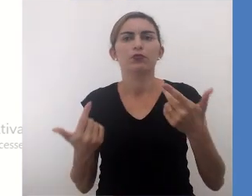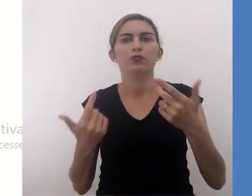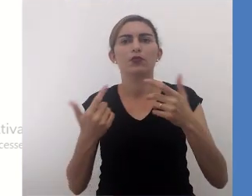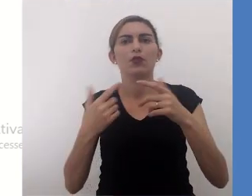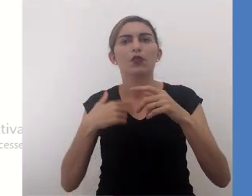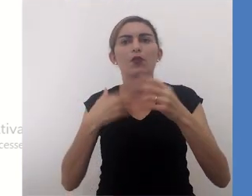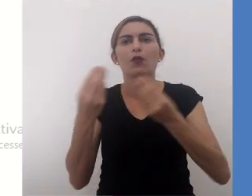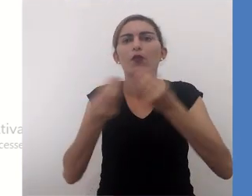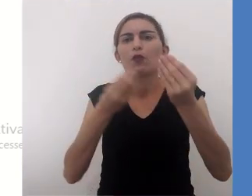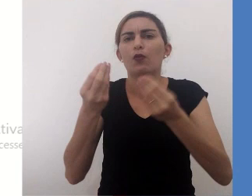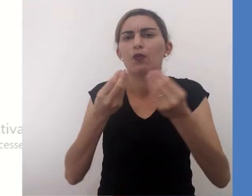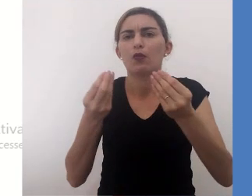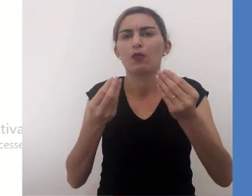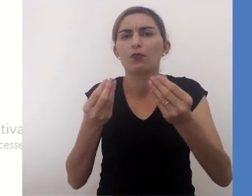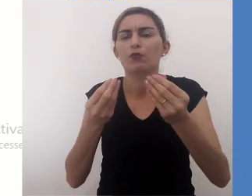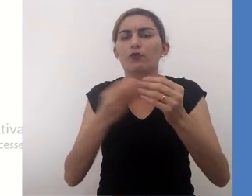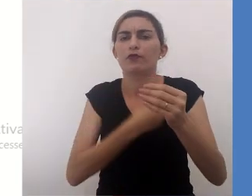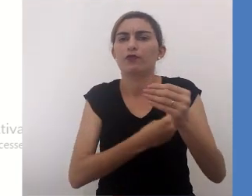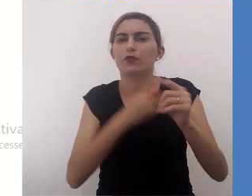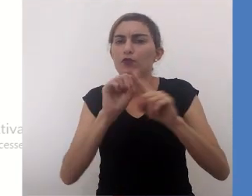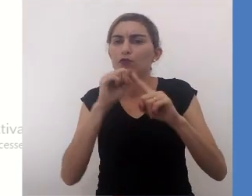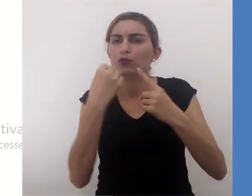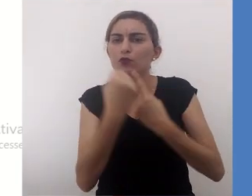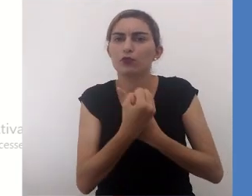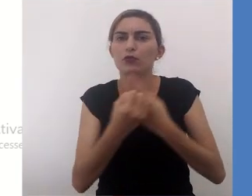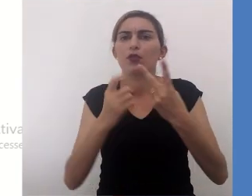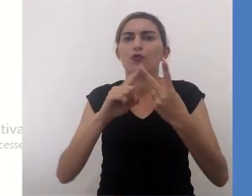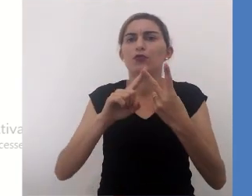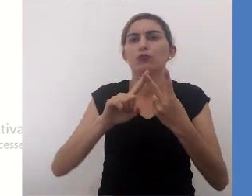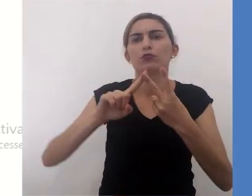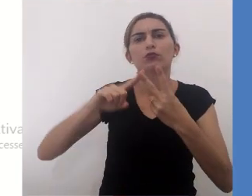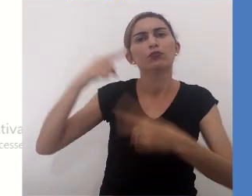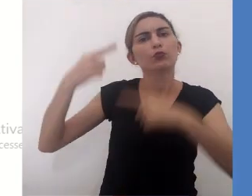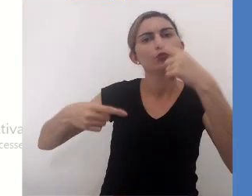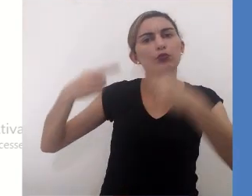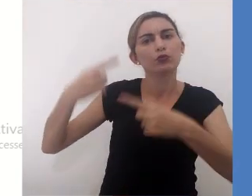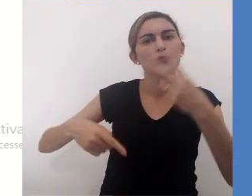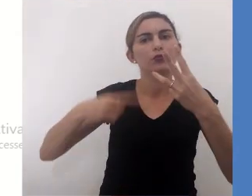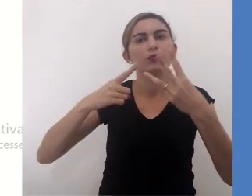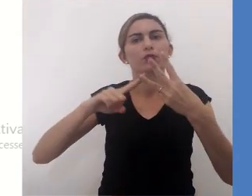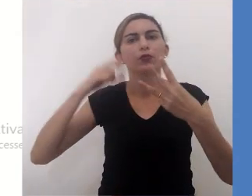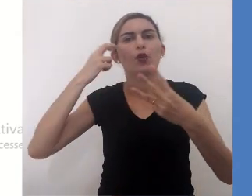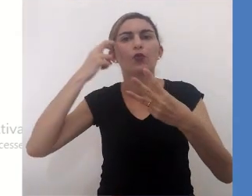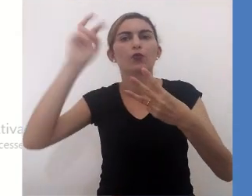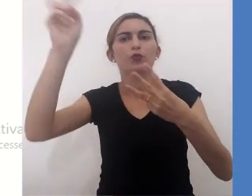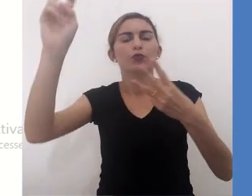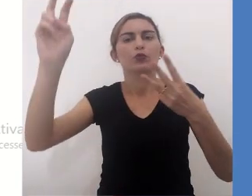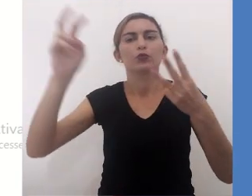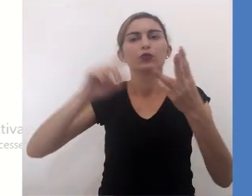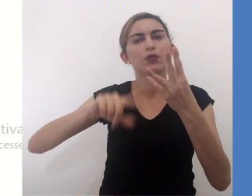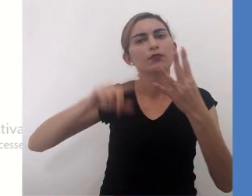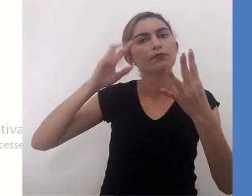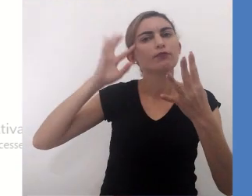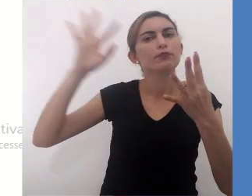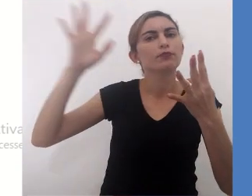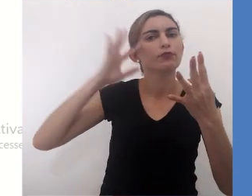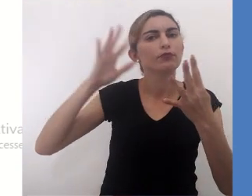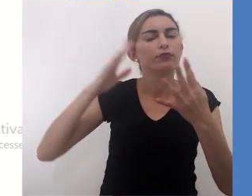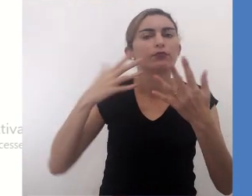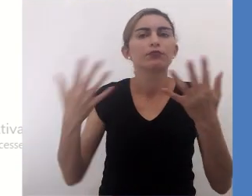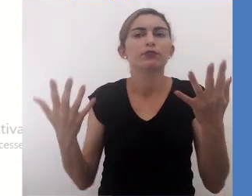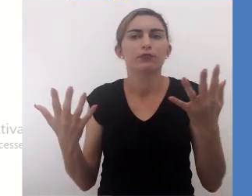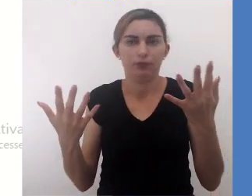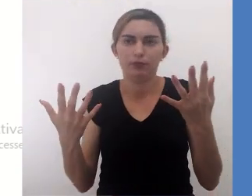condicionam a vida social, a política, a cultura, é isso. E